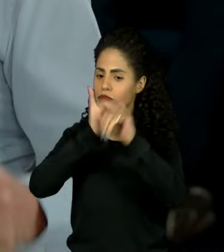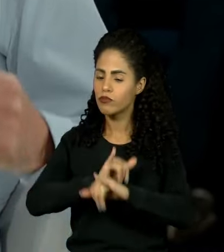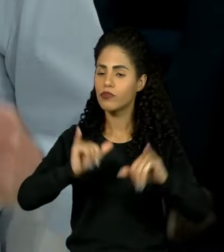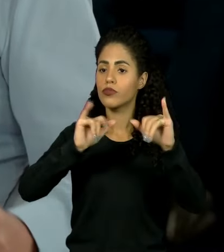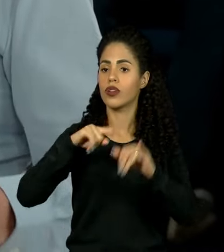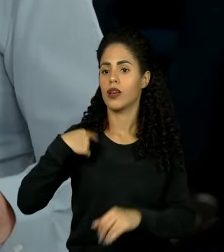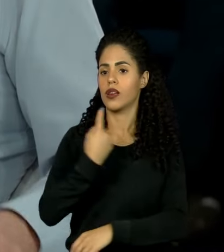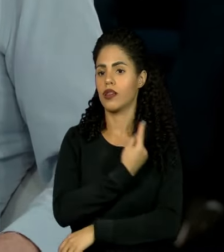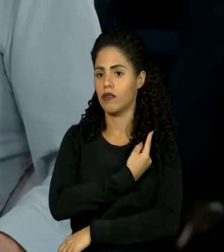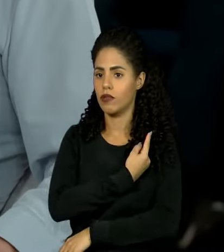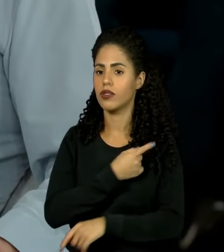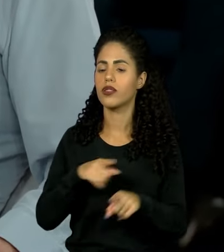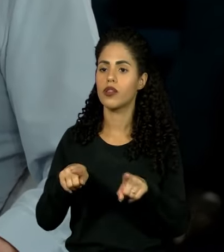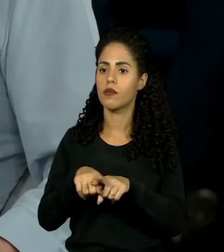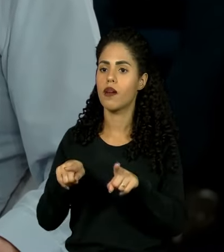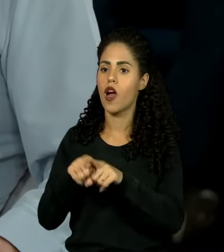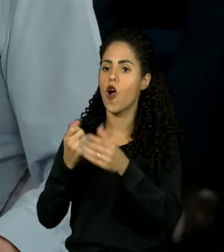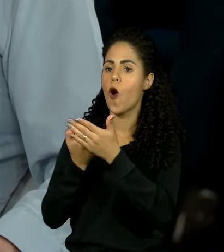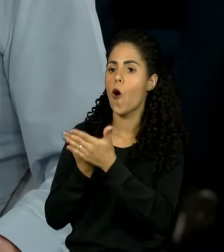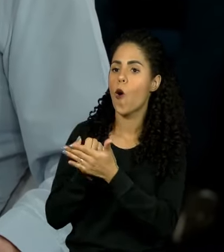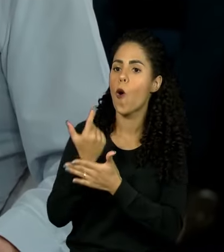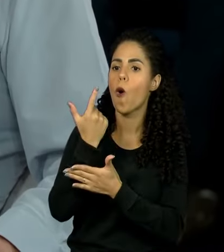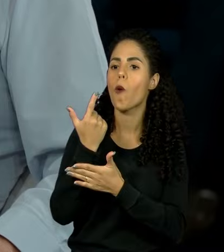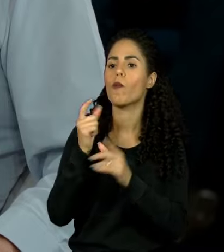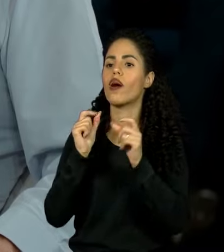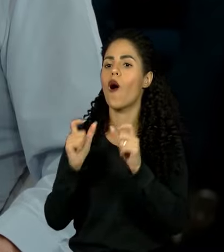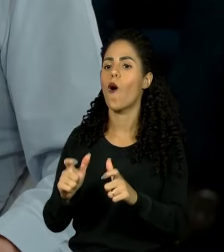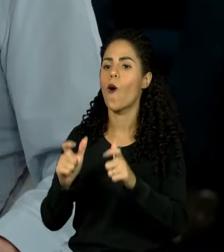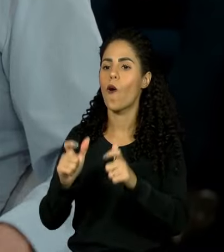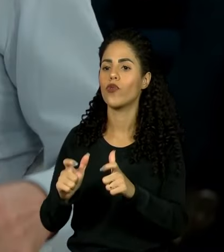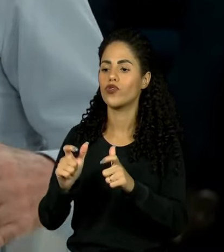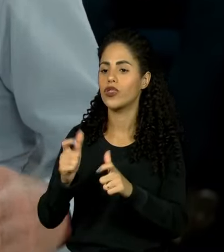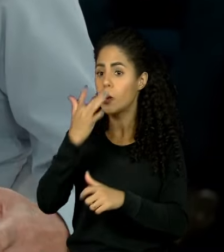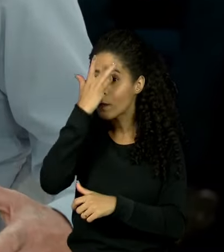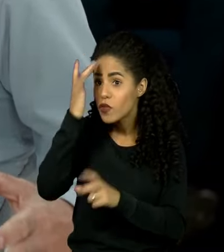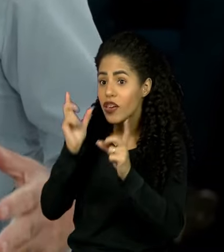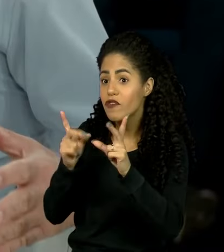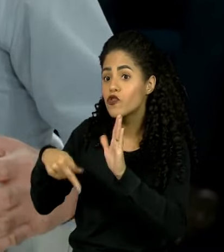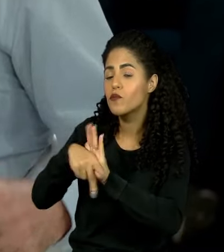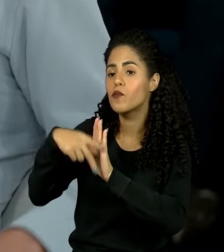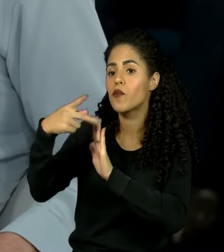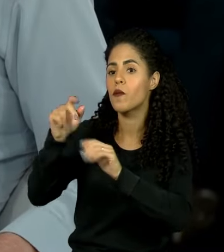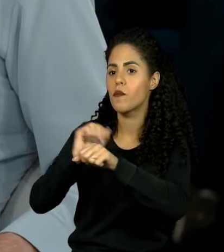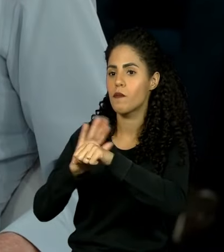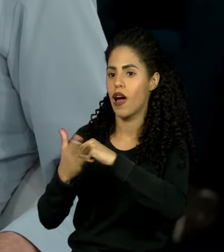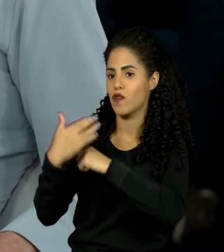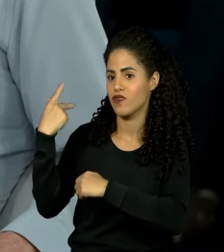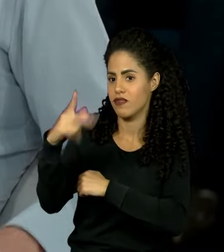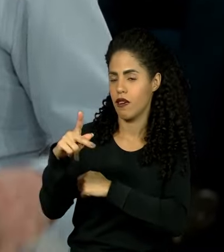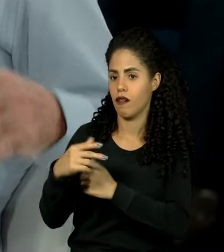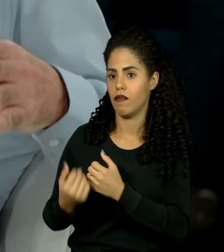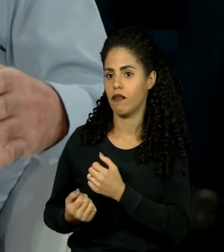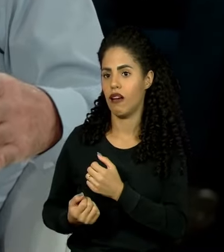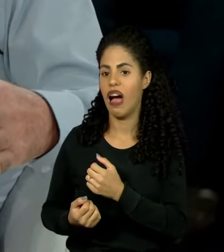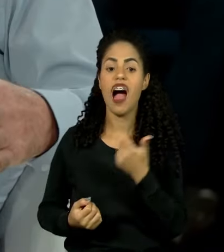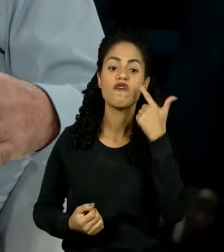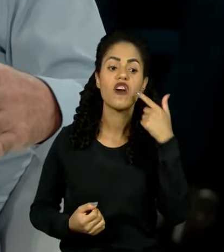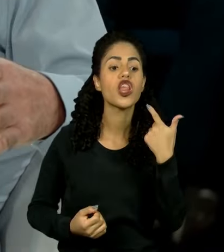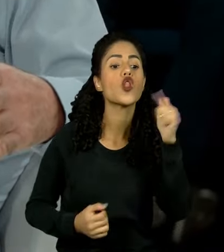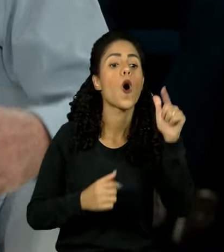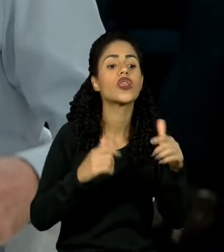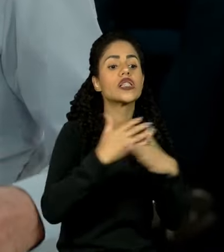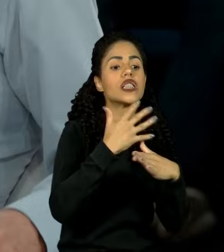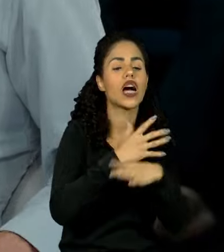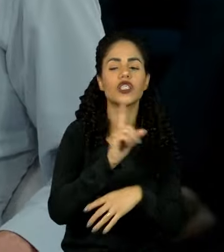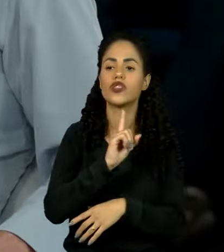fizemos com no comerciante do seu bairro uhum Valorize que Car valorize o comerciante do seu bairro Valorize Aquela pequena